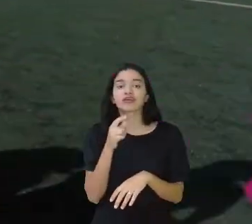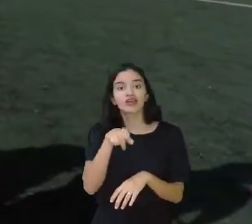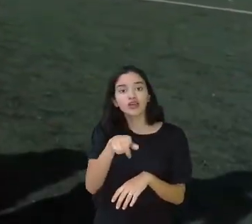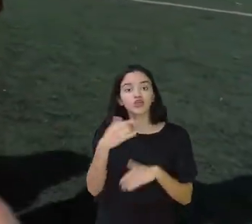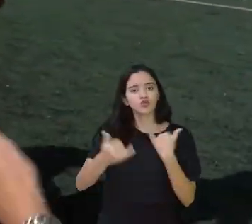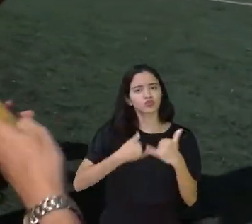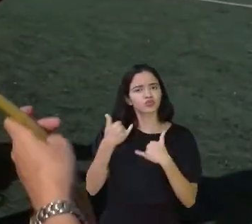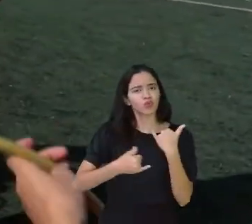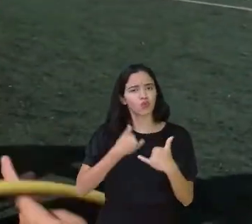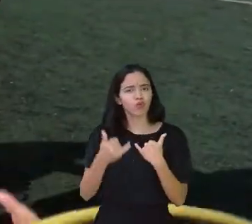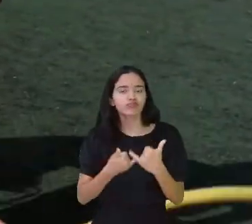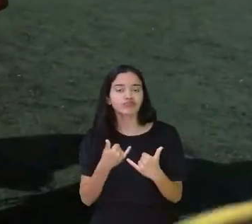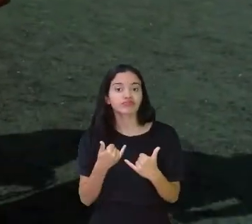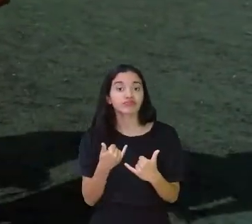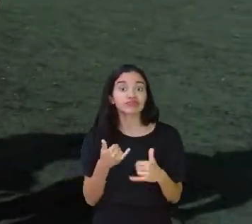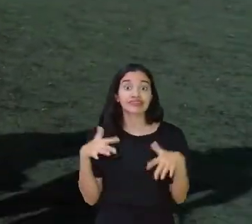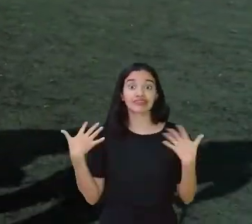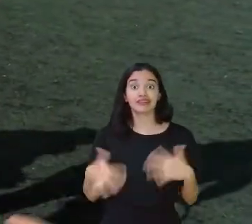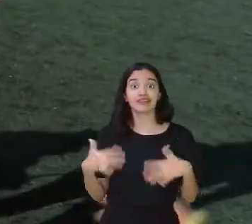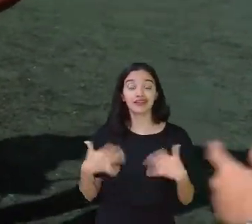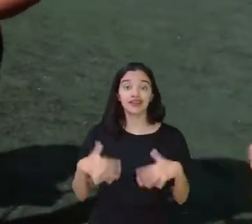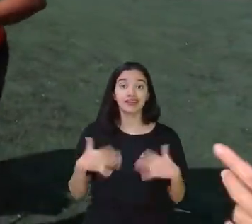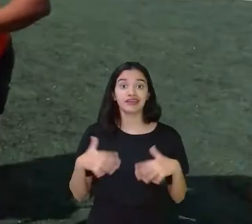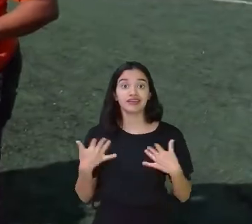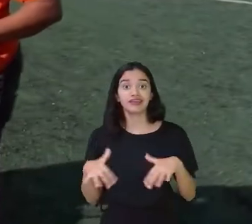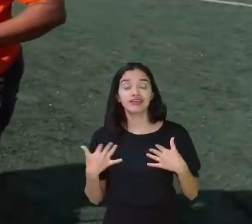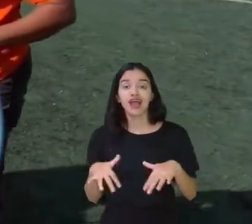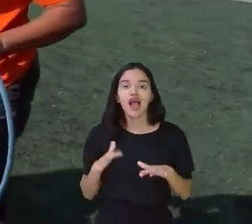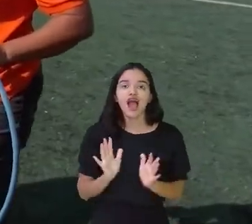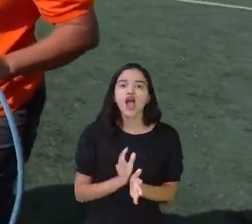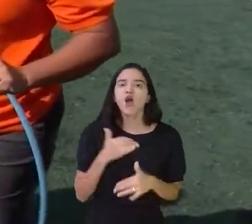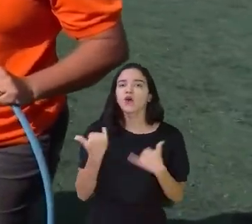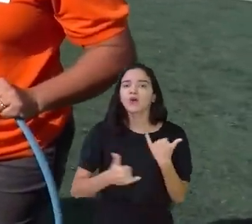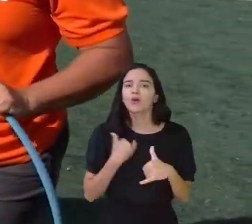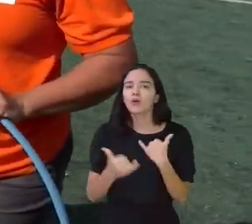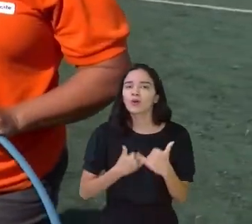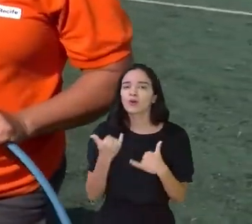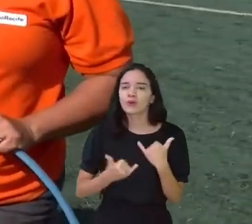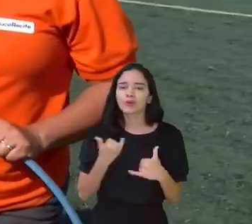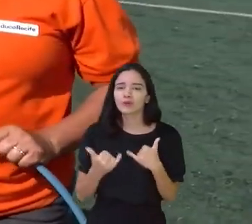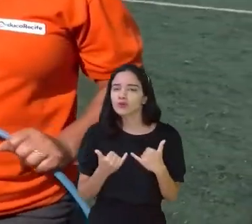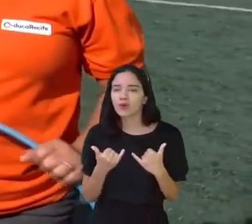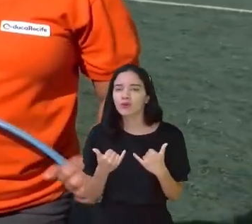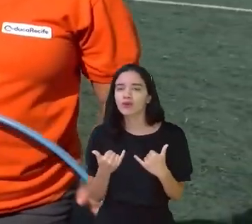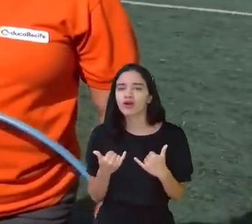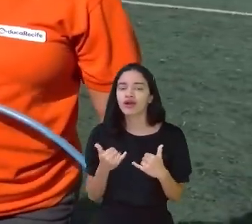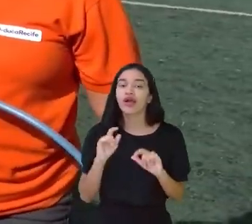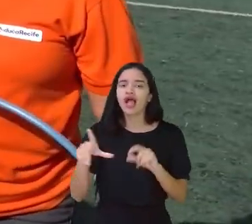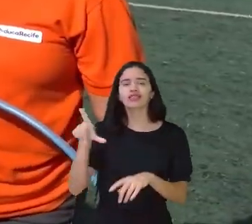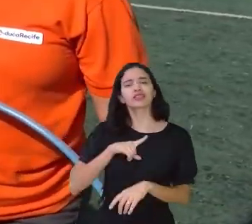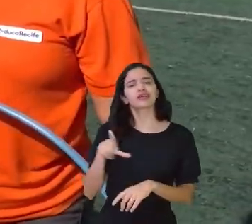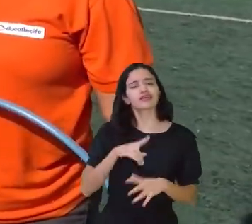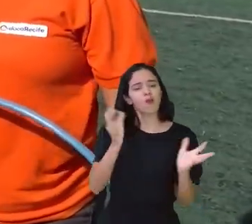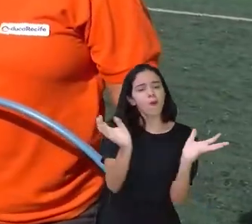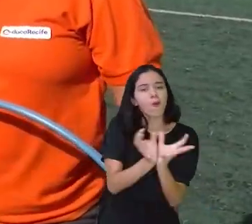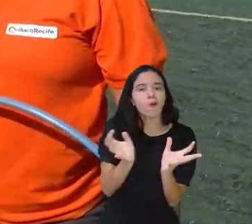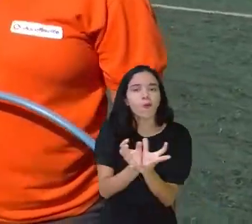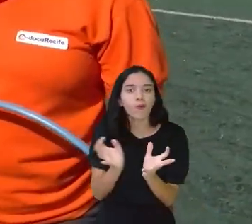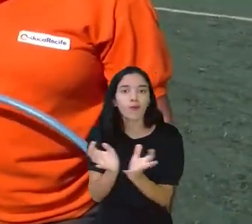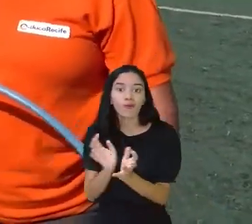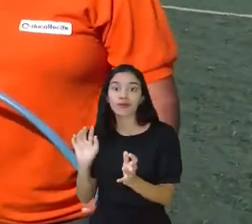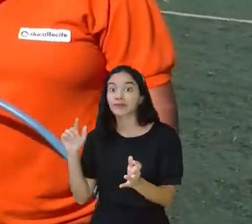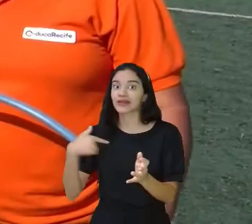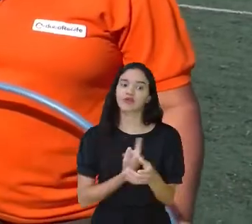velha. Ah, eita. E é uma brincadeira, é um jogo competitivo, né? Isso. Porque tem que ter uma equipe... Pra